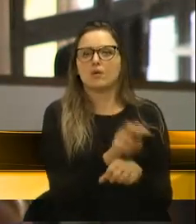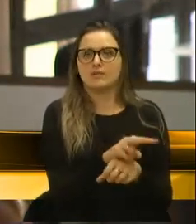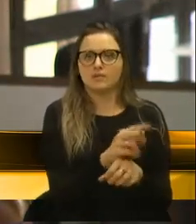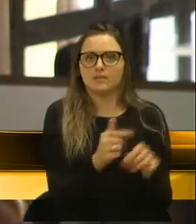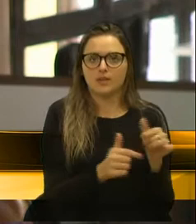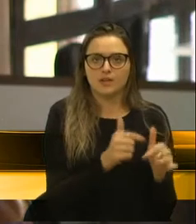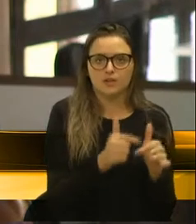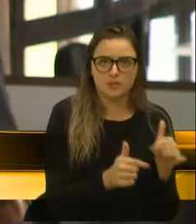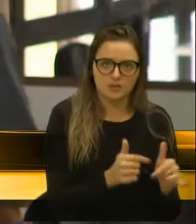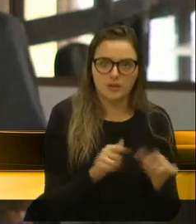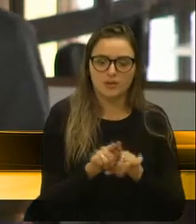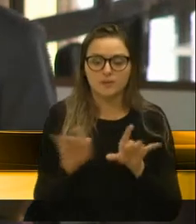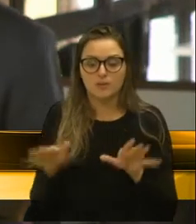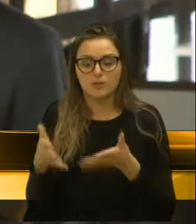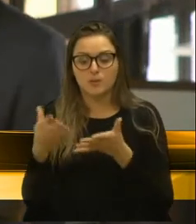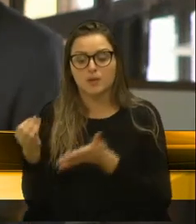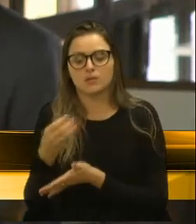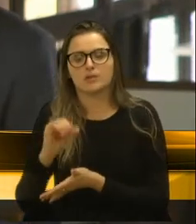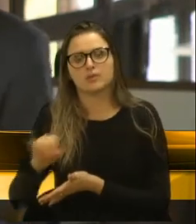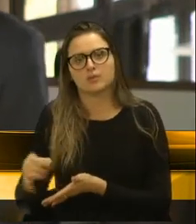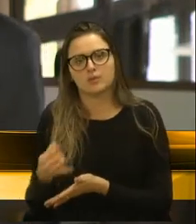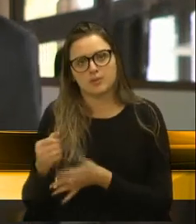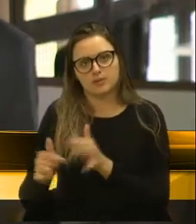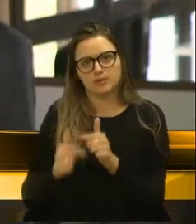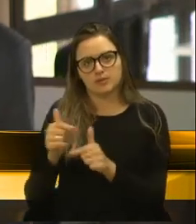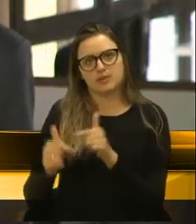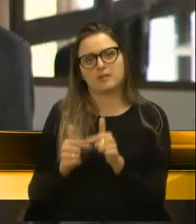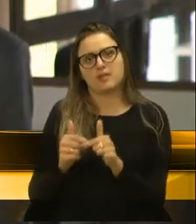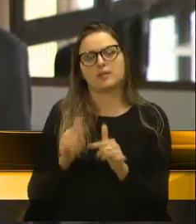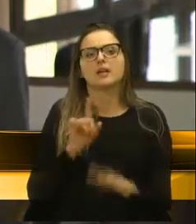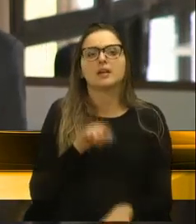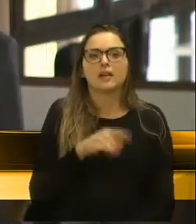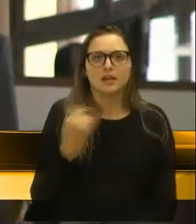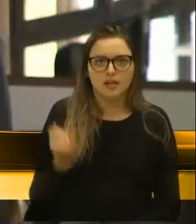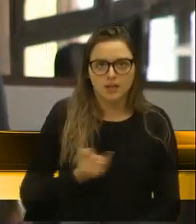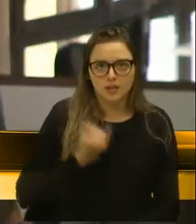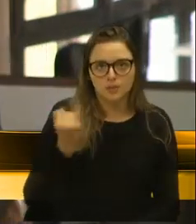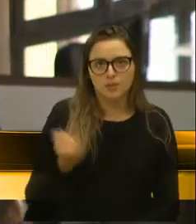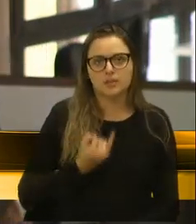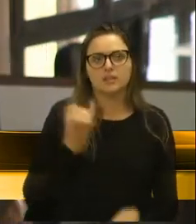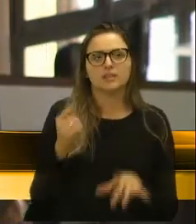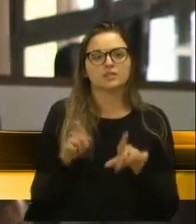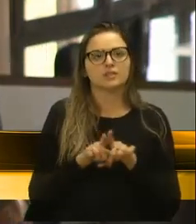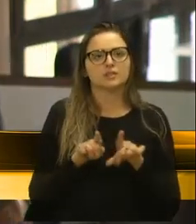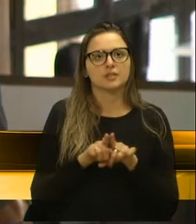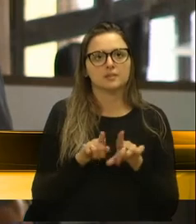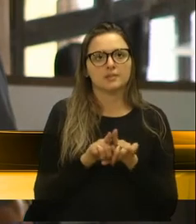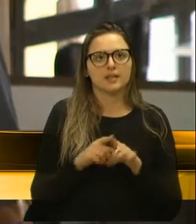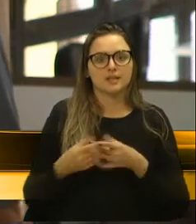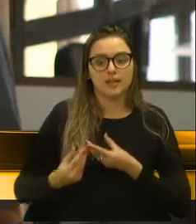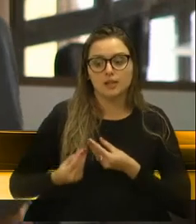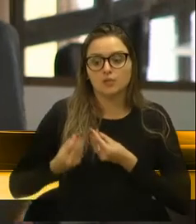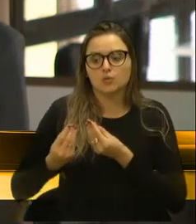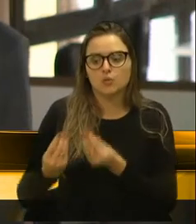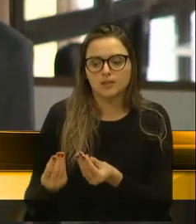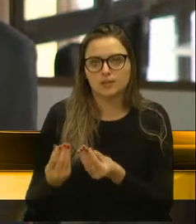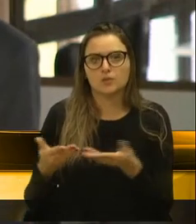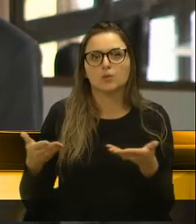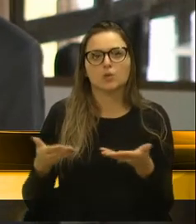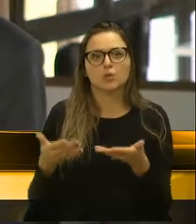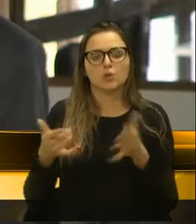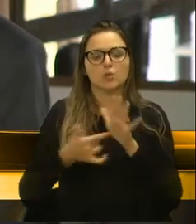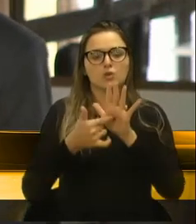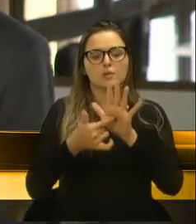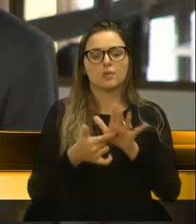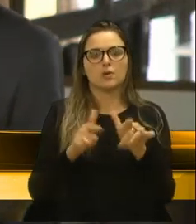fomento a oportunidades. É importante, tem que ser também exaltado a doação, por exemplo, que hoje é capa de jornal